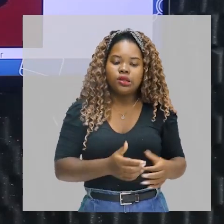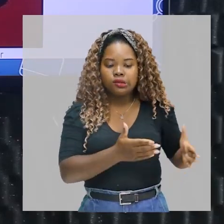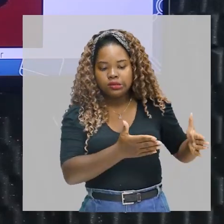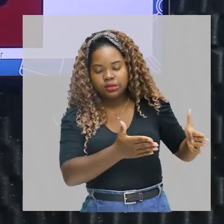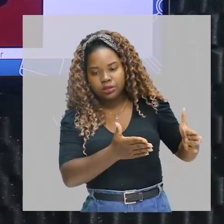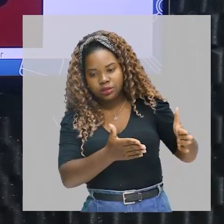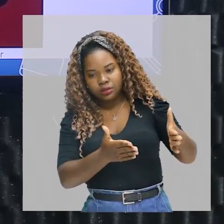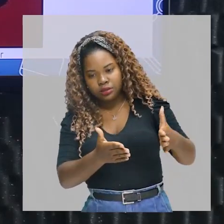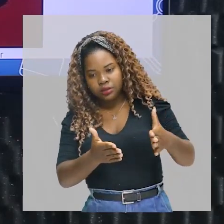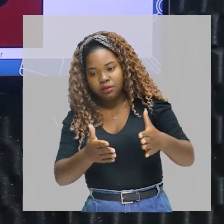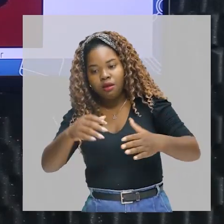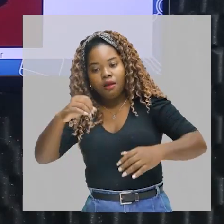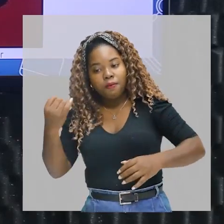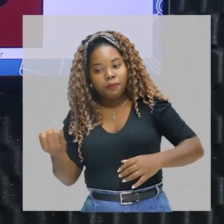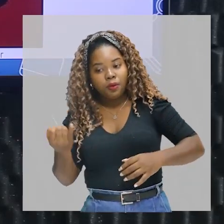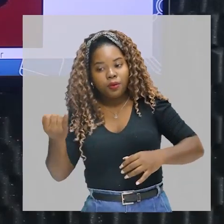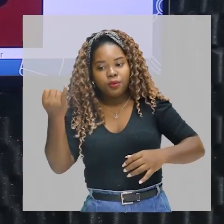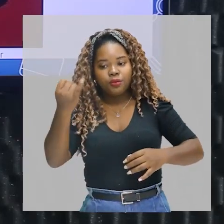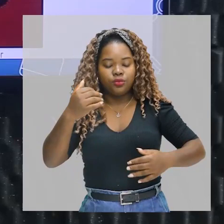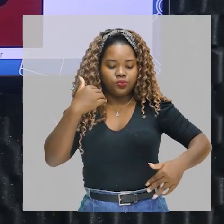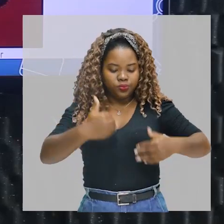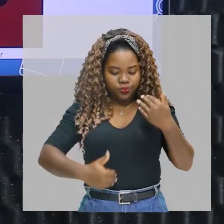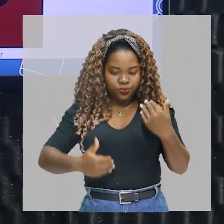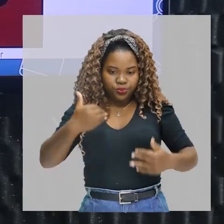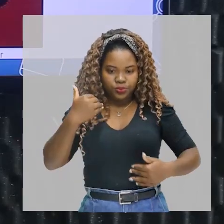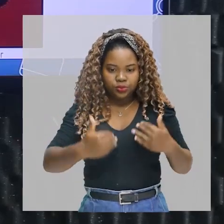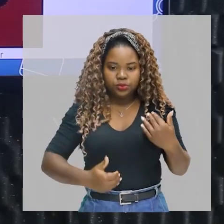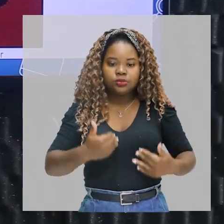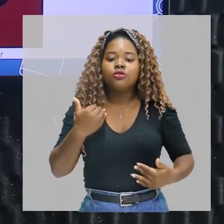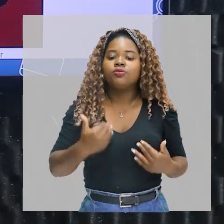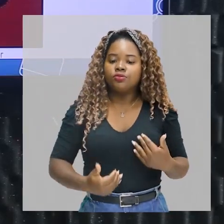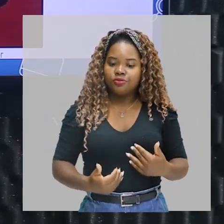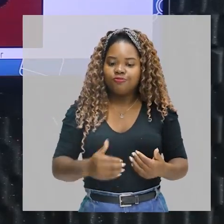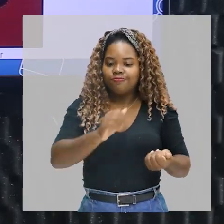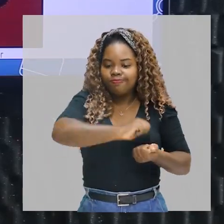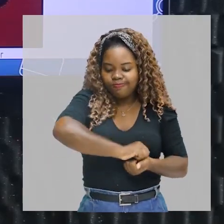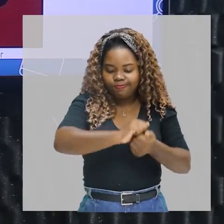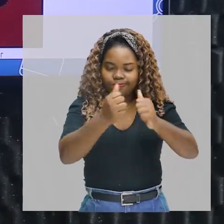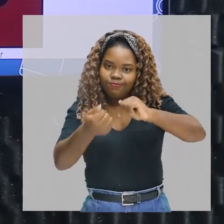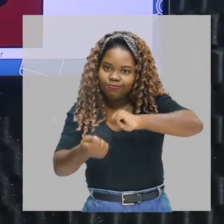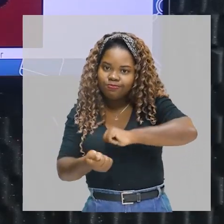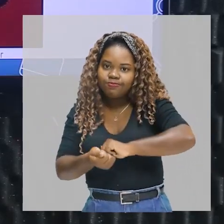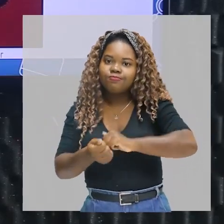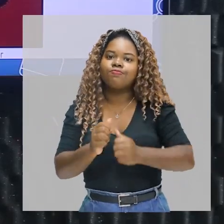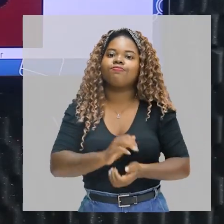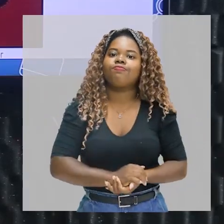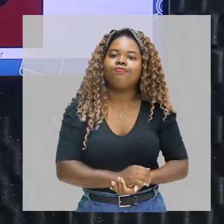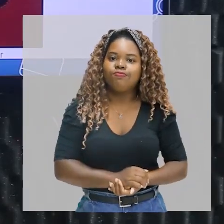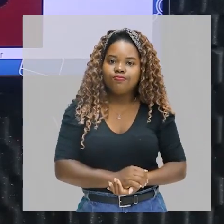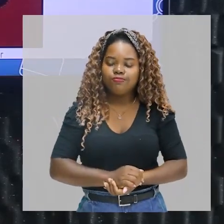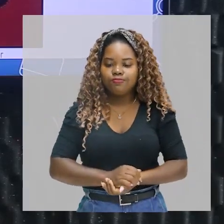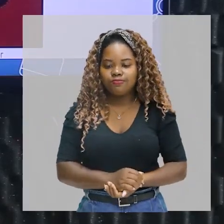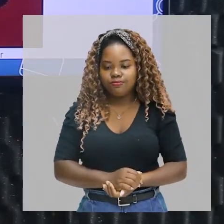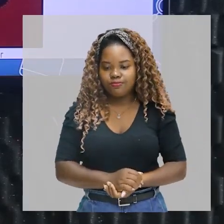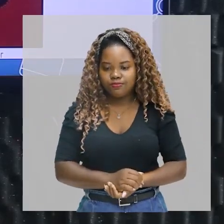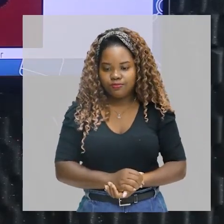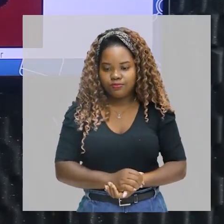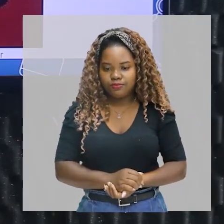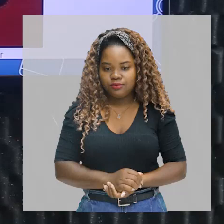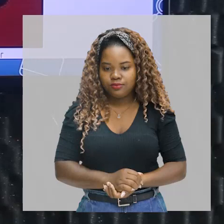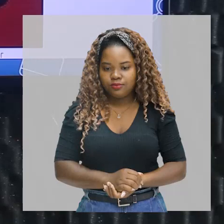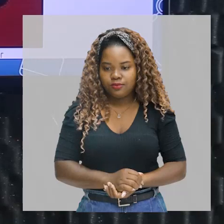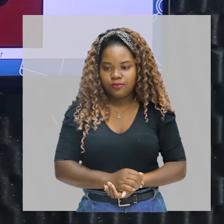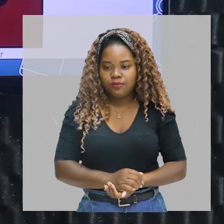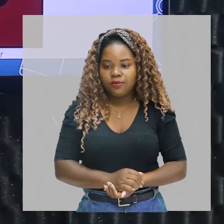é primordial para o organismo progressivamente se adaptar.